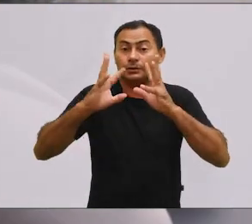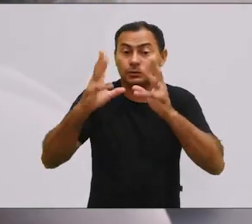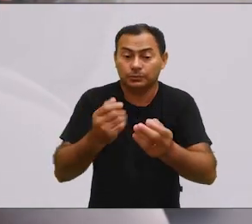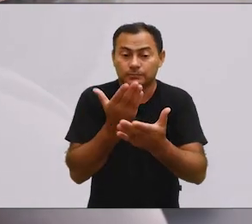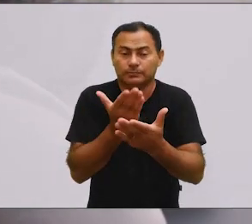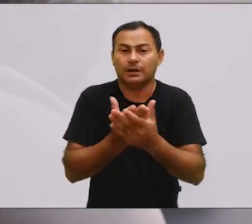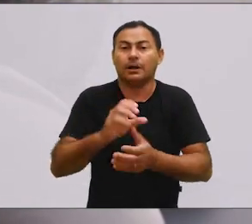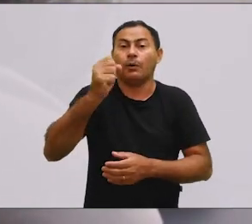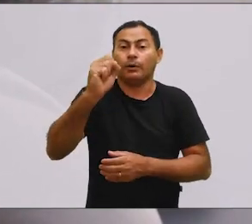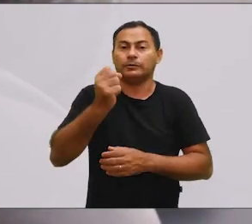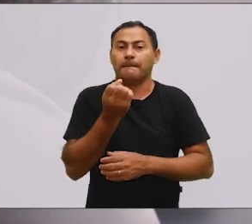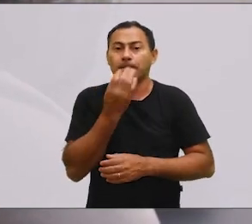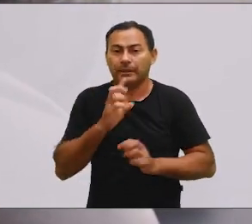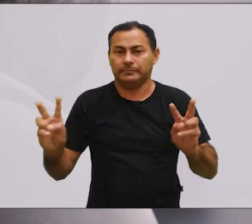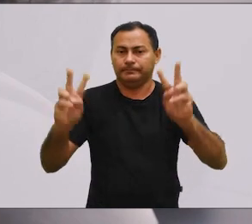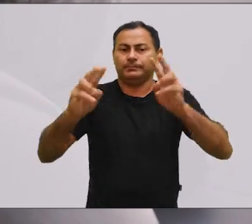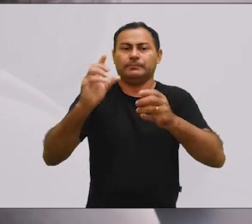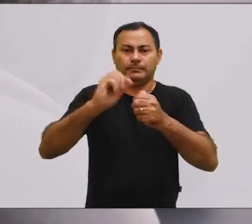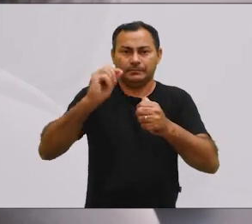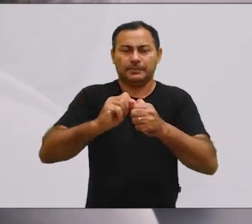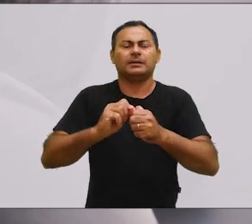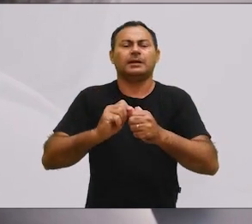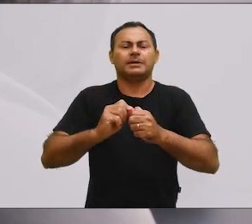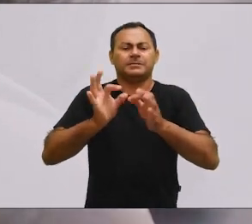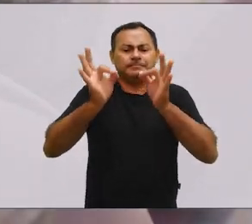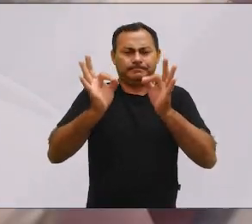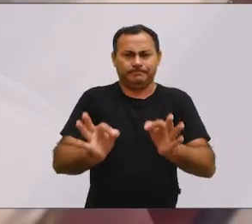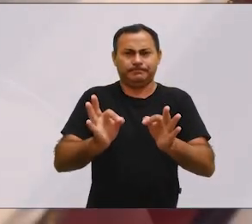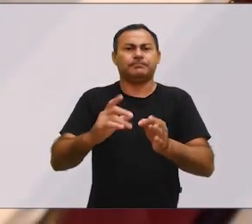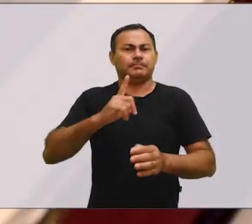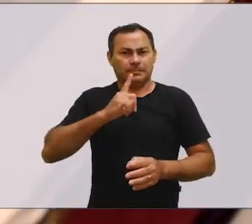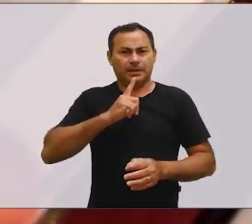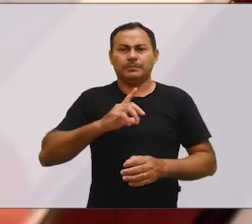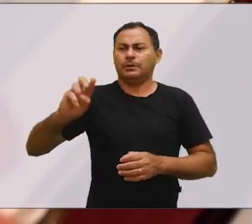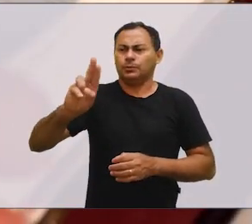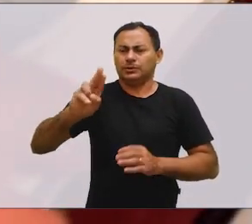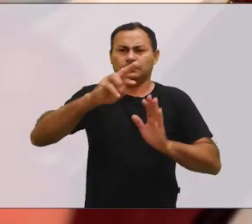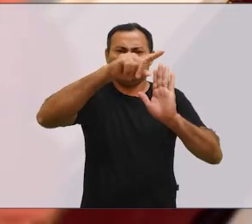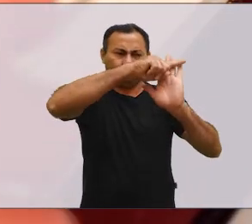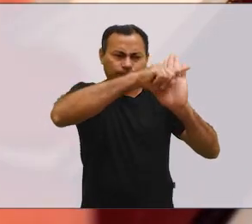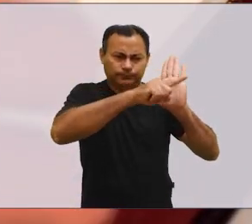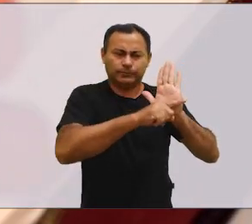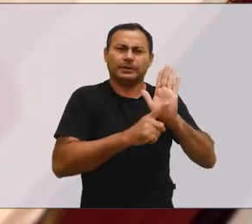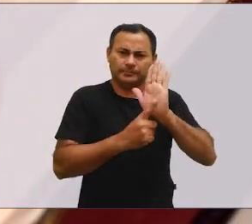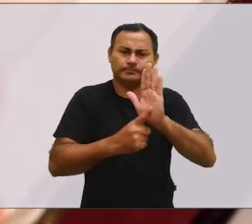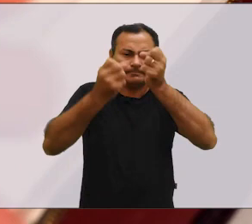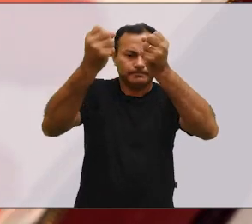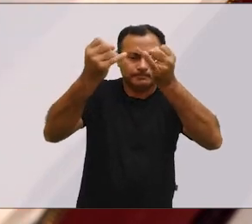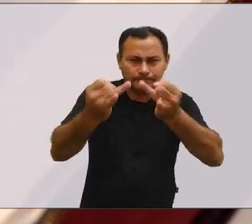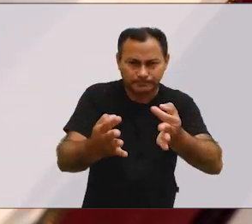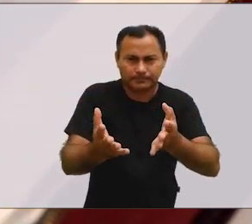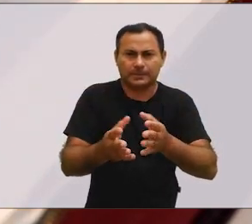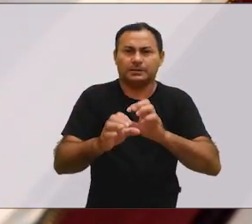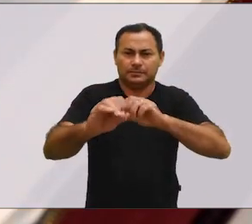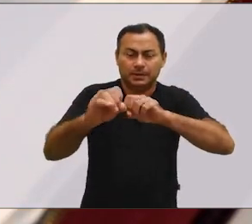tudo isso, o estudo das 8 bem-aventuranças deve ser feito com muito cuidado. Temos usado vários programas enfocando este ensino e hoje